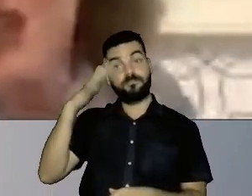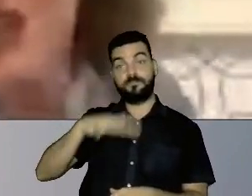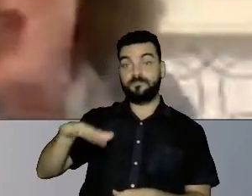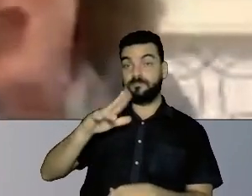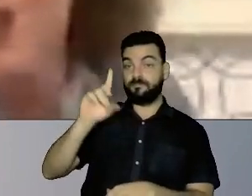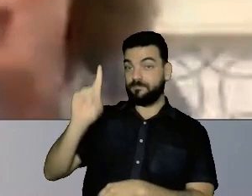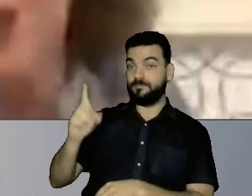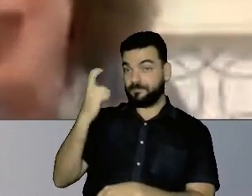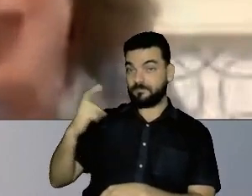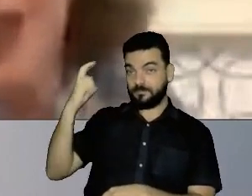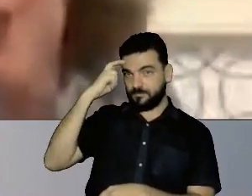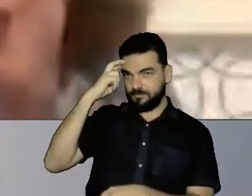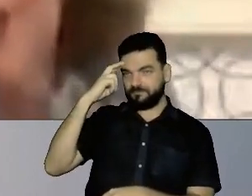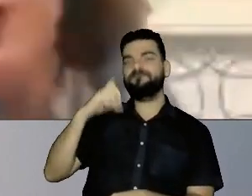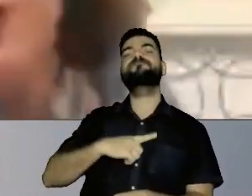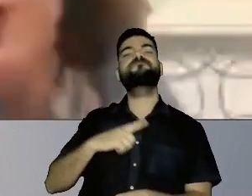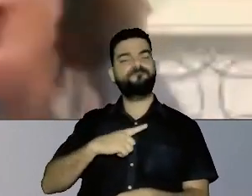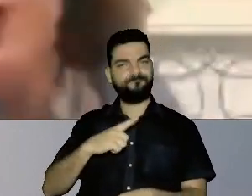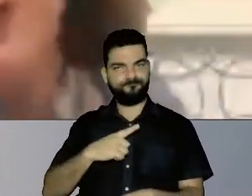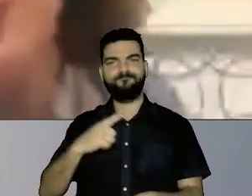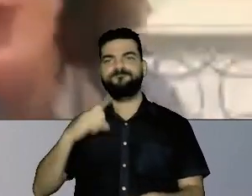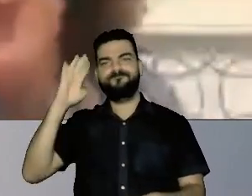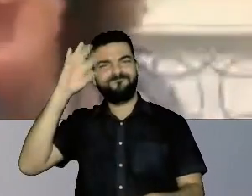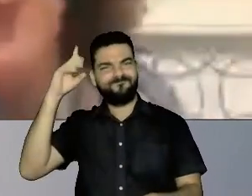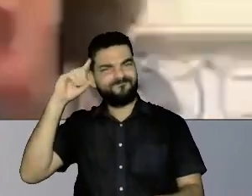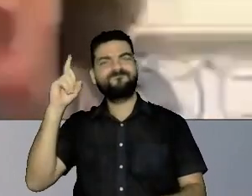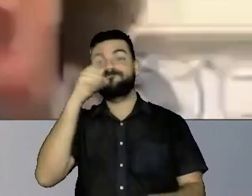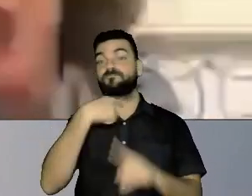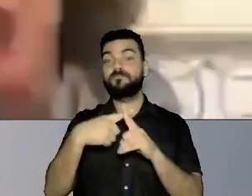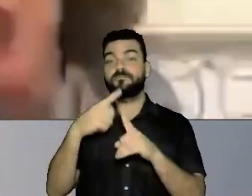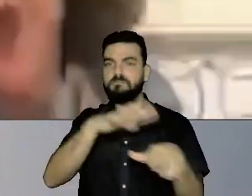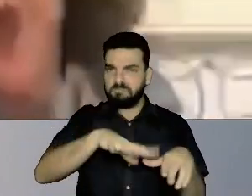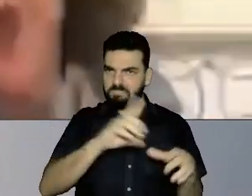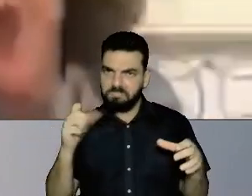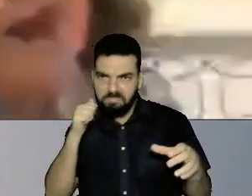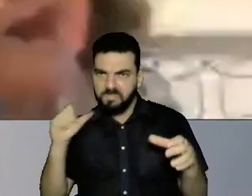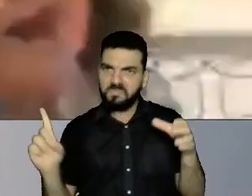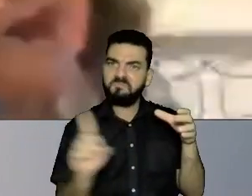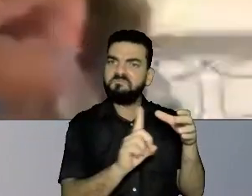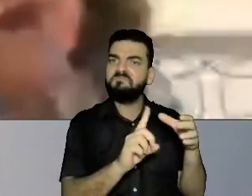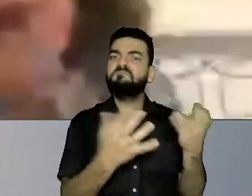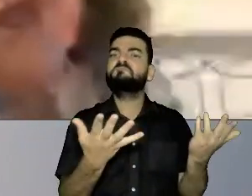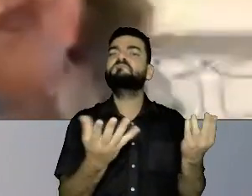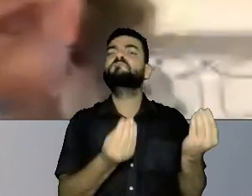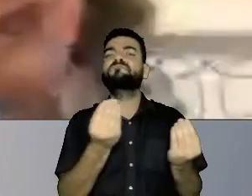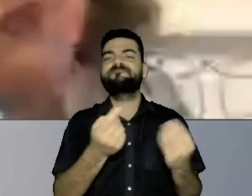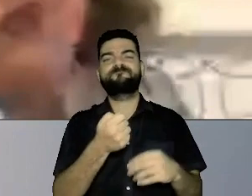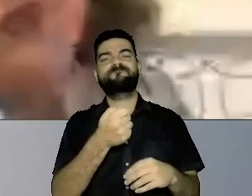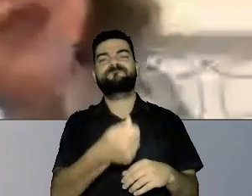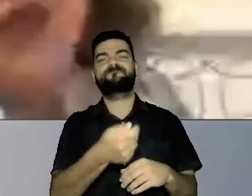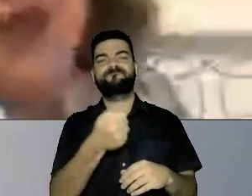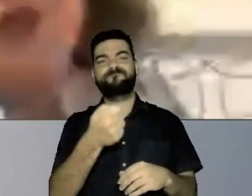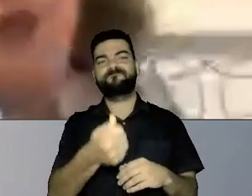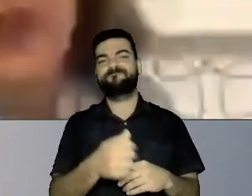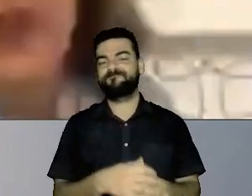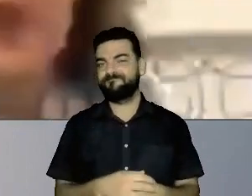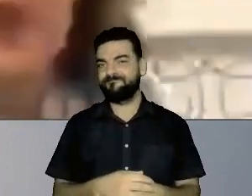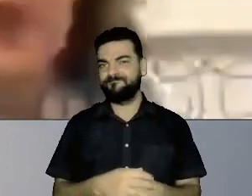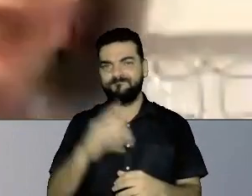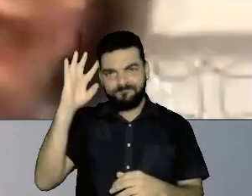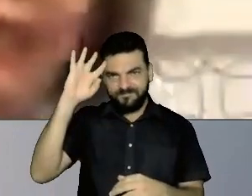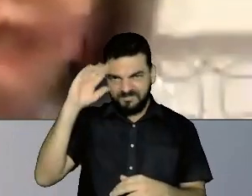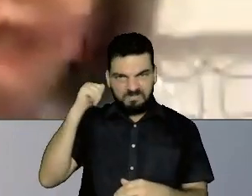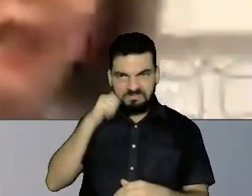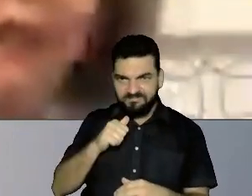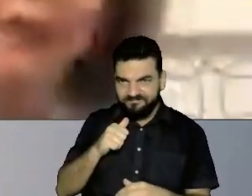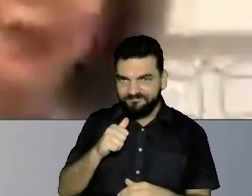essa dificuldade, porque o espaço da mulher, mesmo dentro do direito, é pequeno. A gente não pensa muito na mulher, porque nem